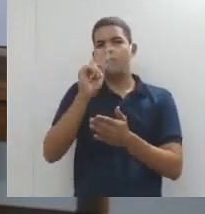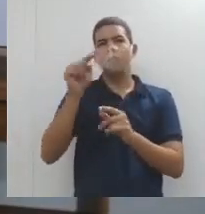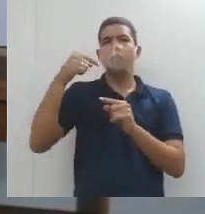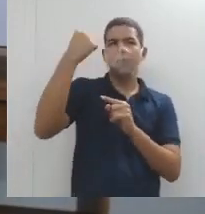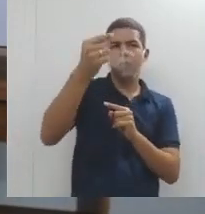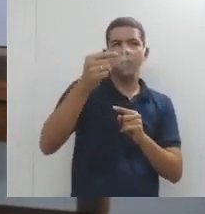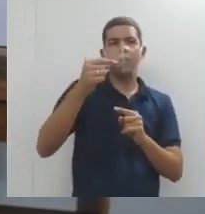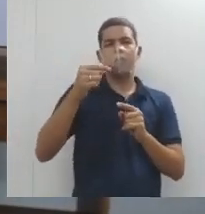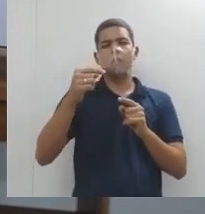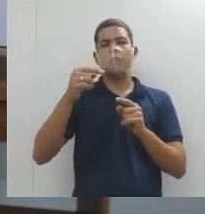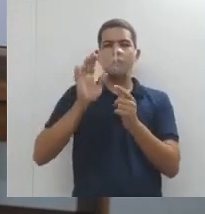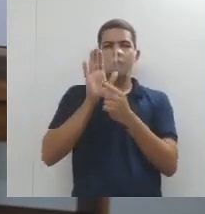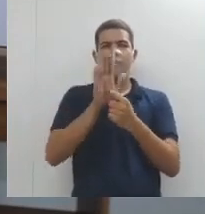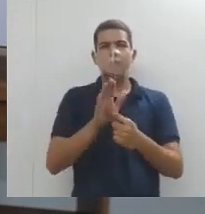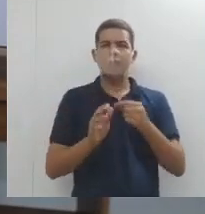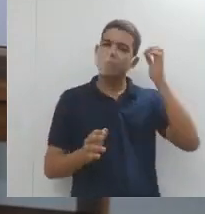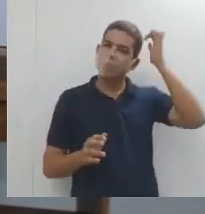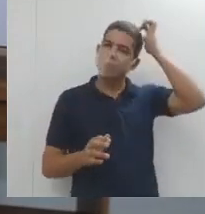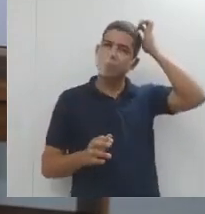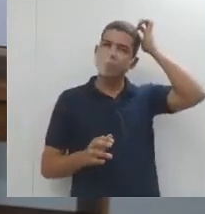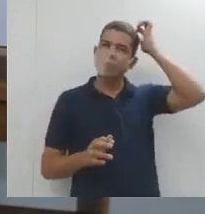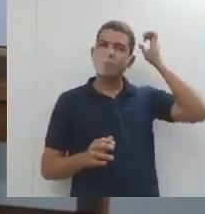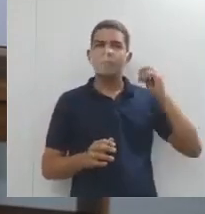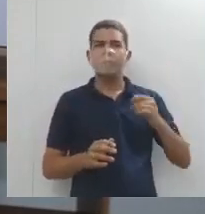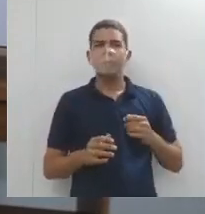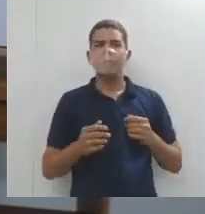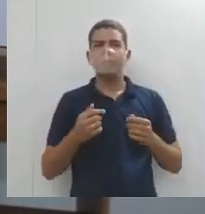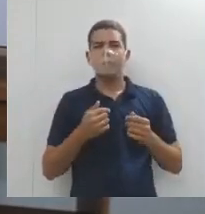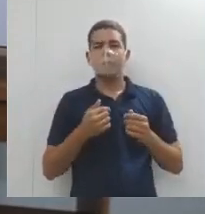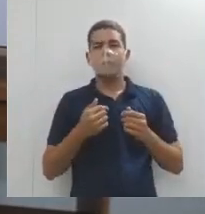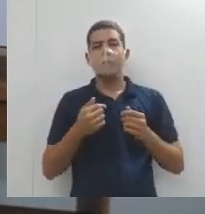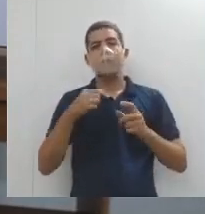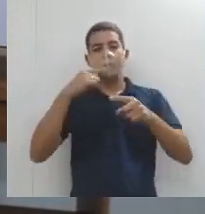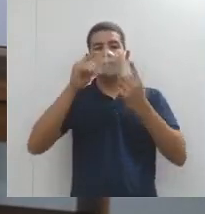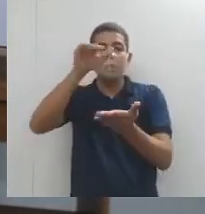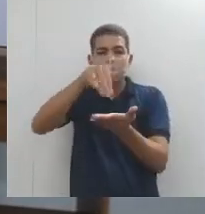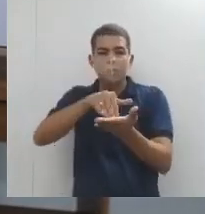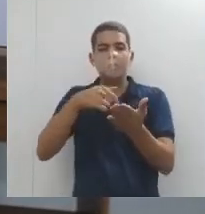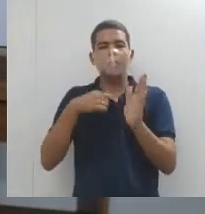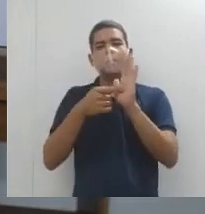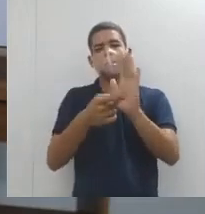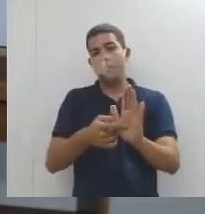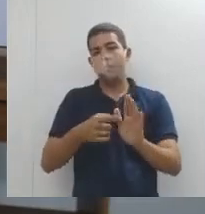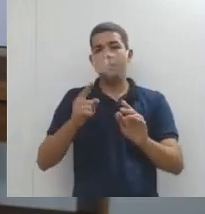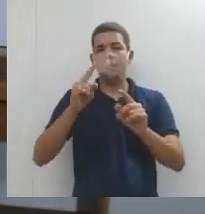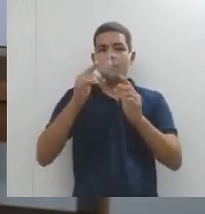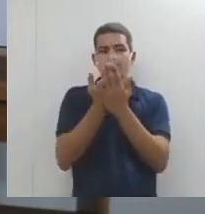são os últimos que eu vou apresentar a vocês, os verbos que precisam de dois complementos. Tá bom?